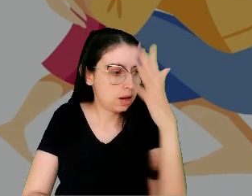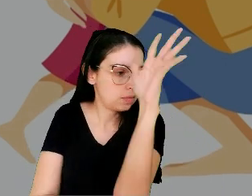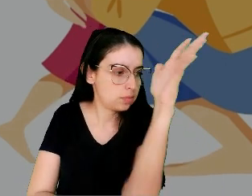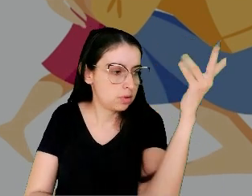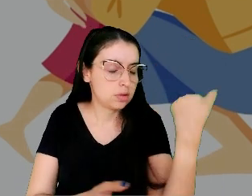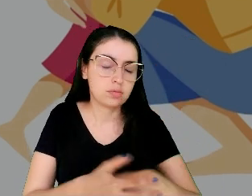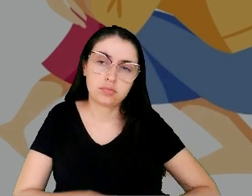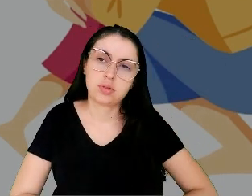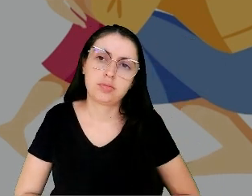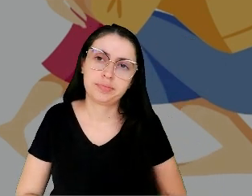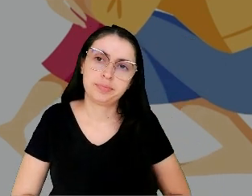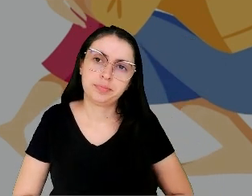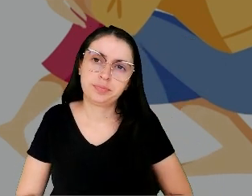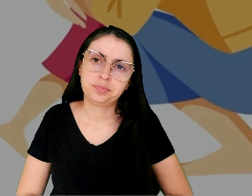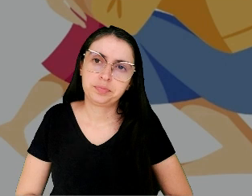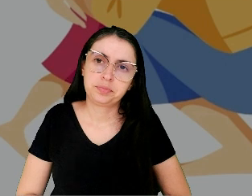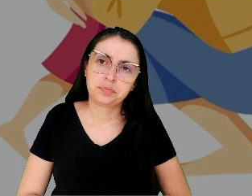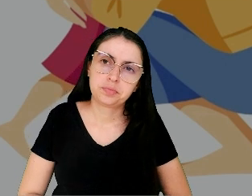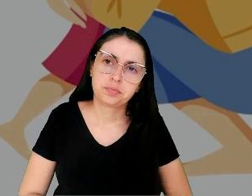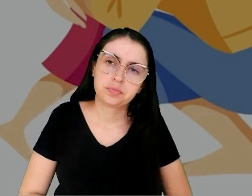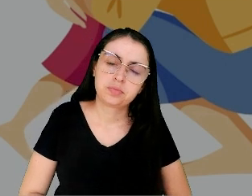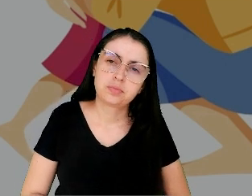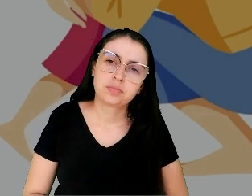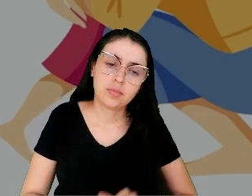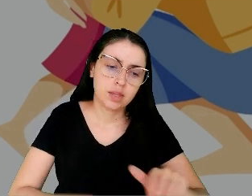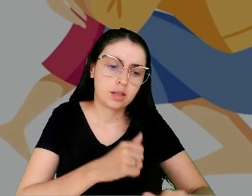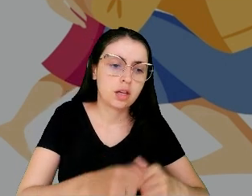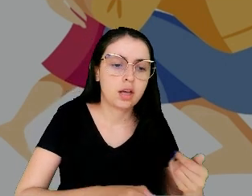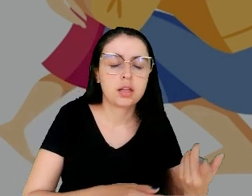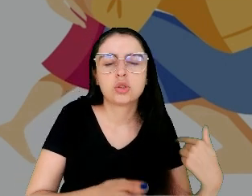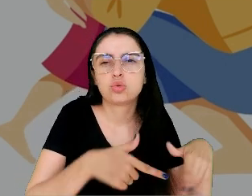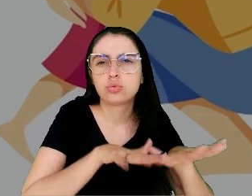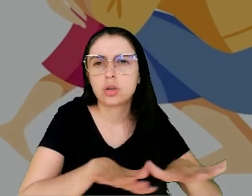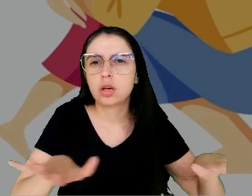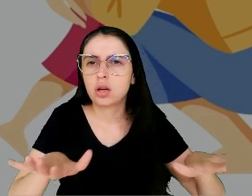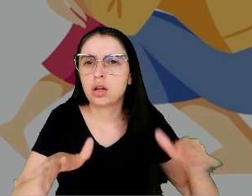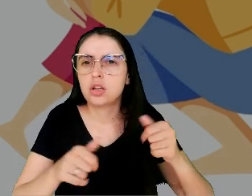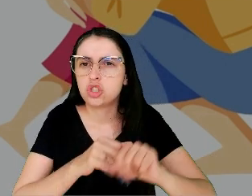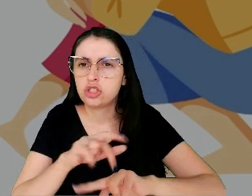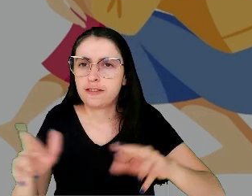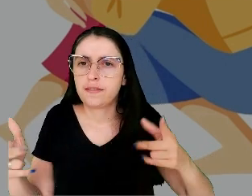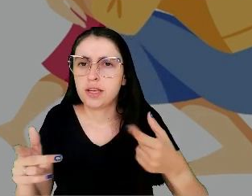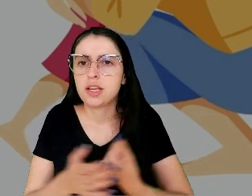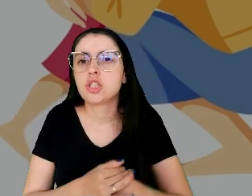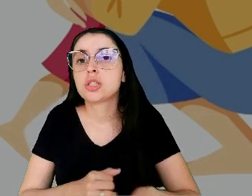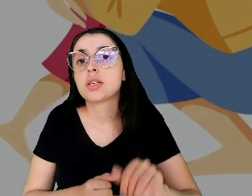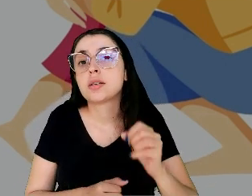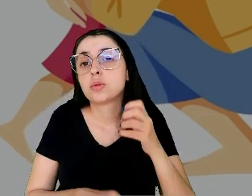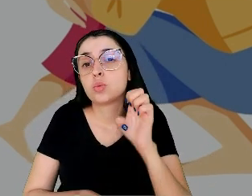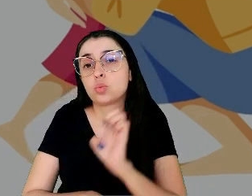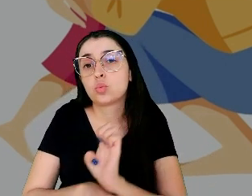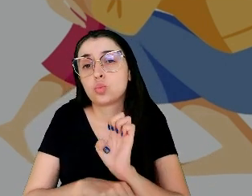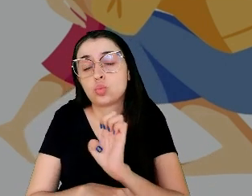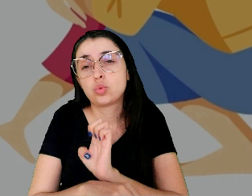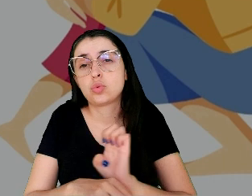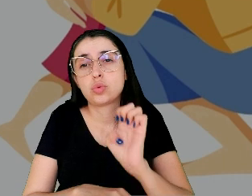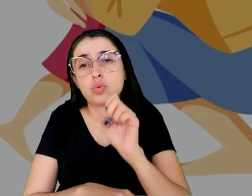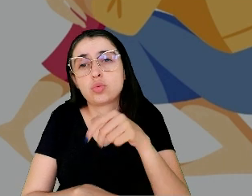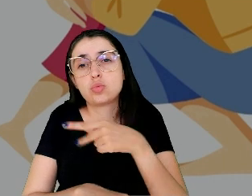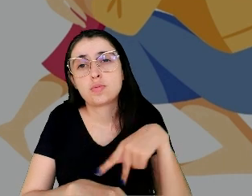endócrinos, em contrapartida à posição que vigora nos Estados Unidos em relação